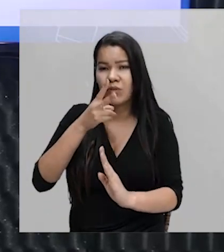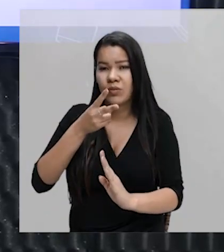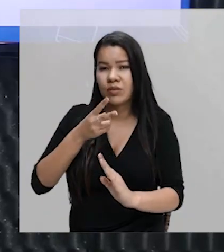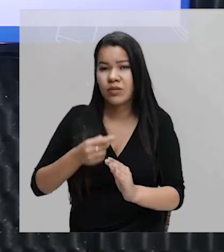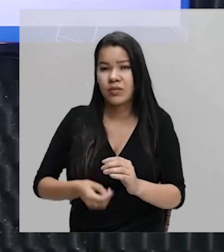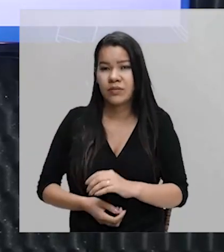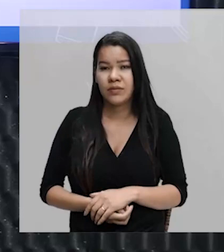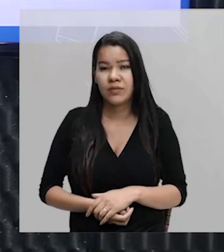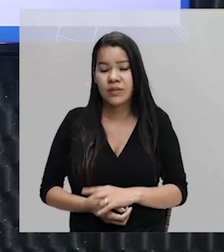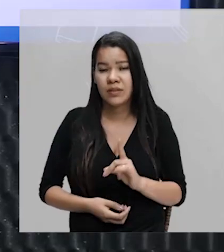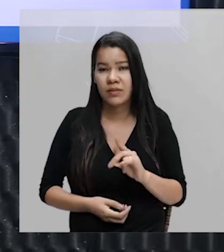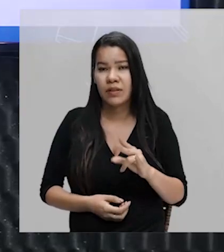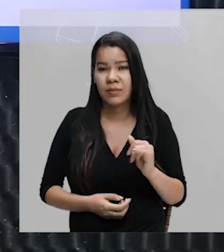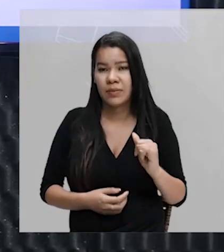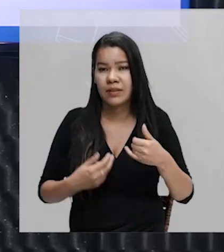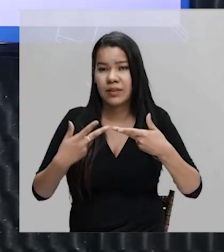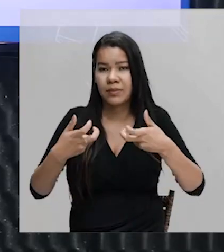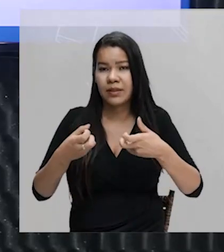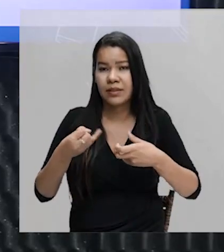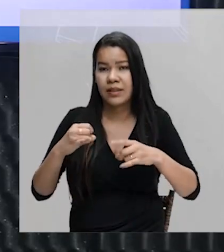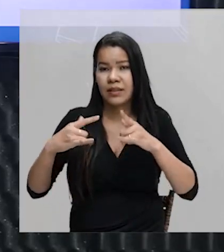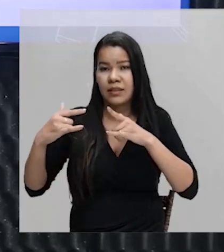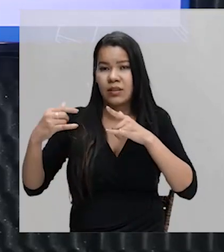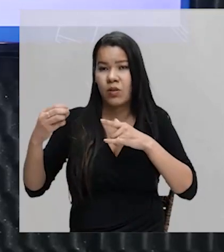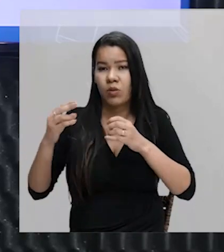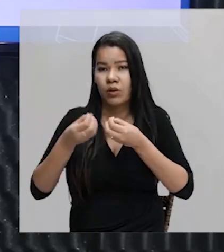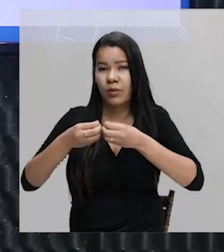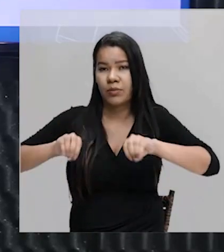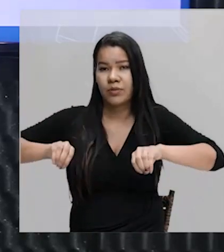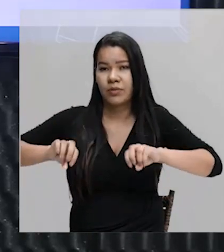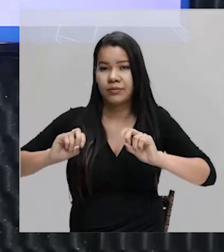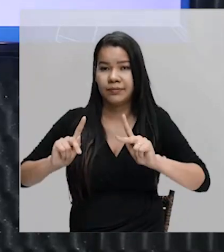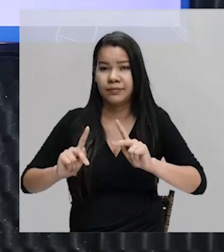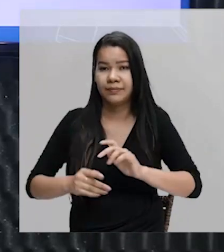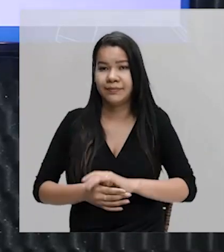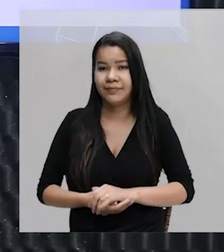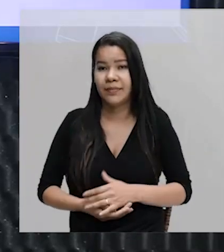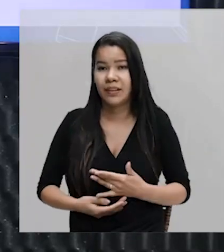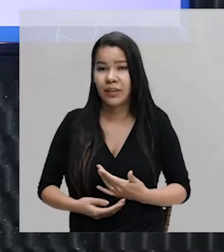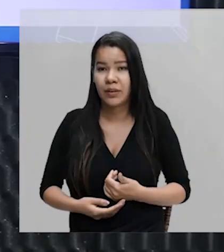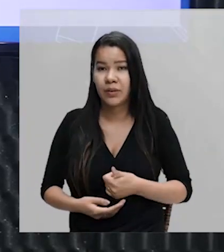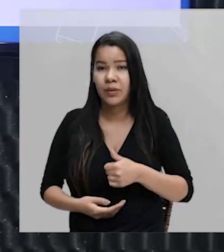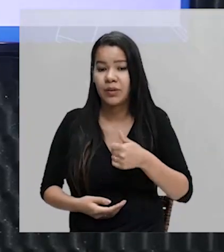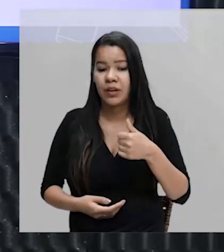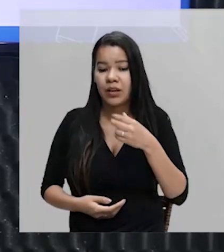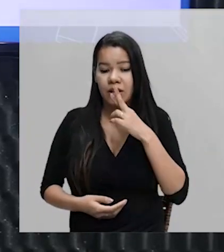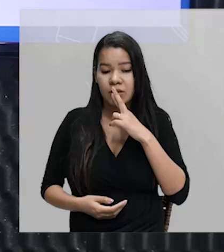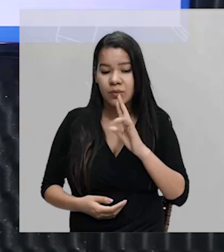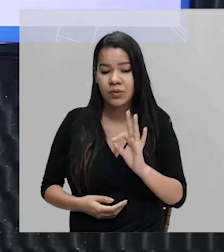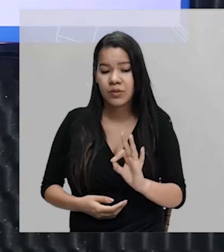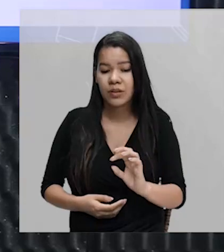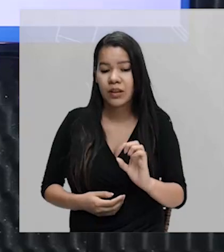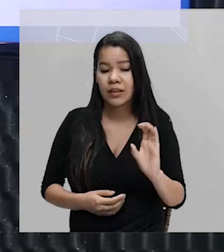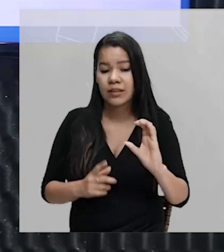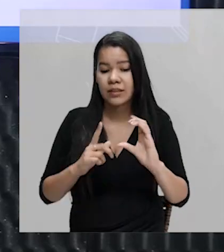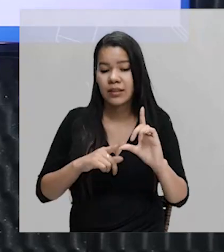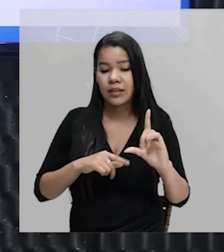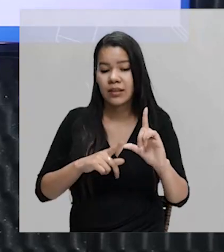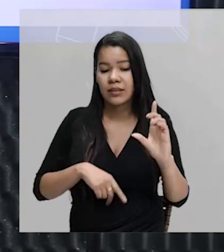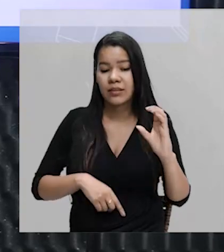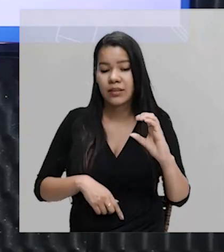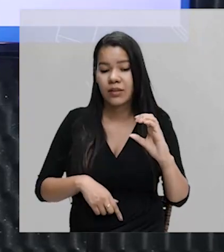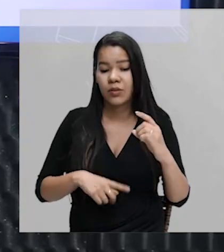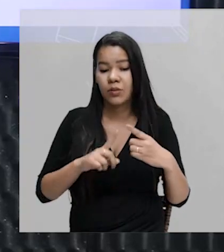ou de repulsão. Ok? Então, correto, 1 e 3. Certinho?